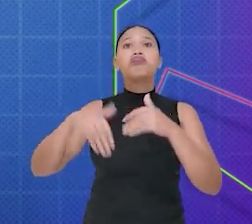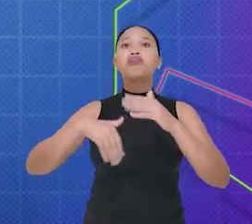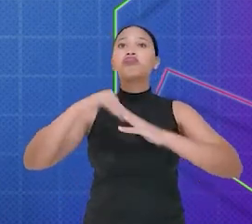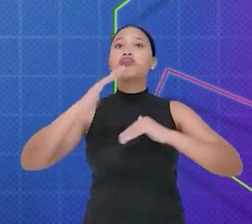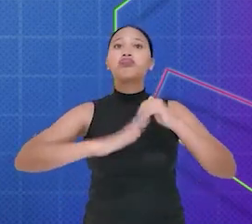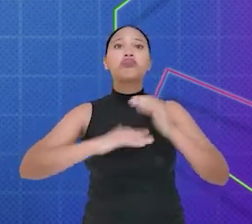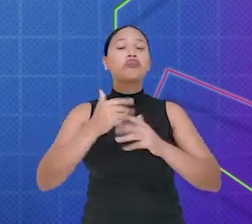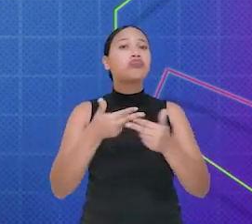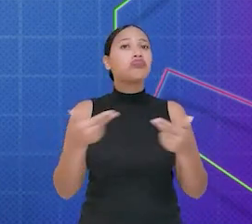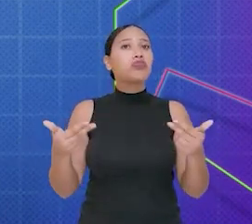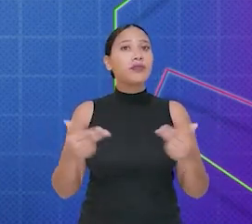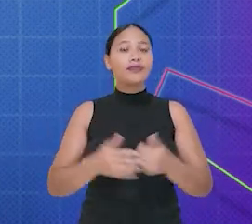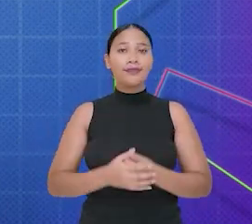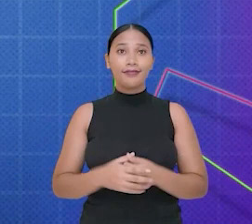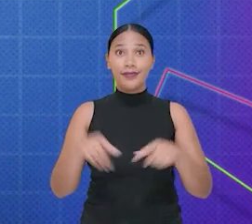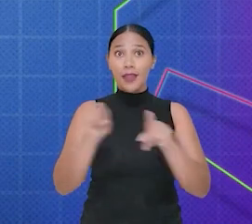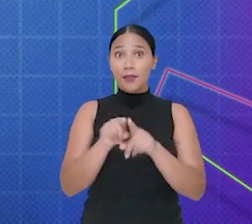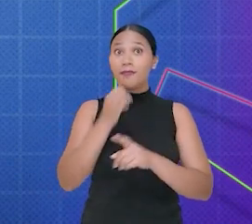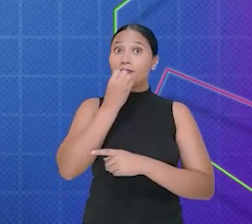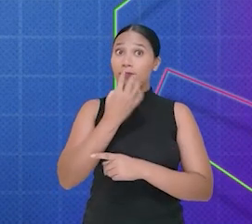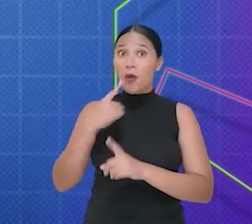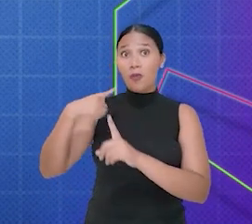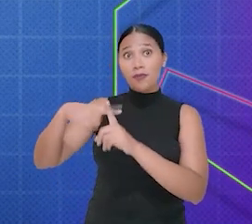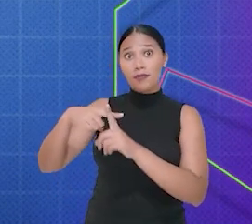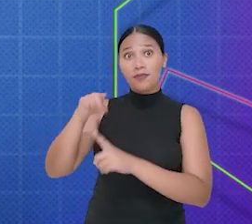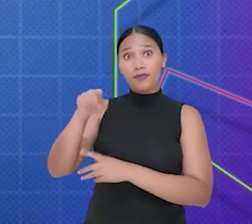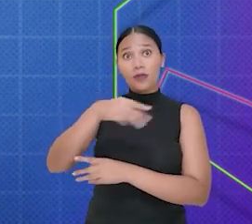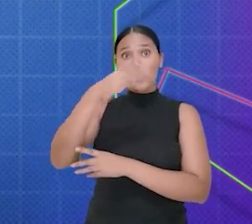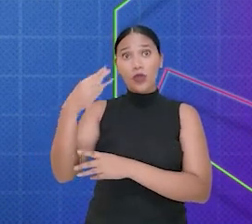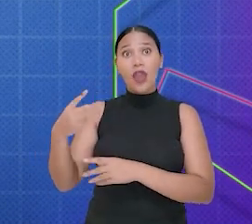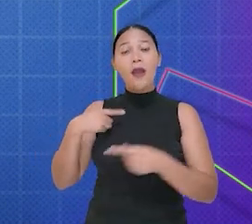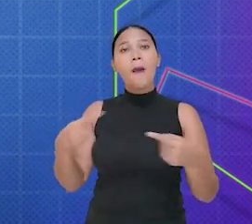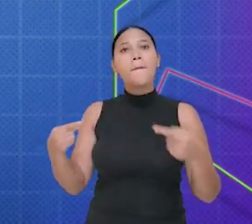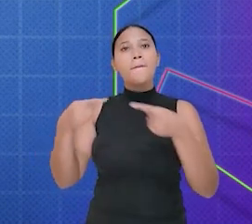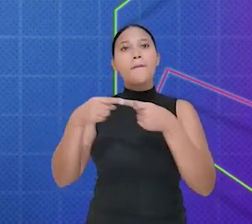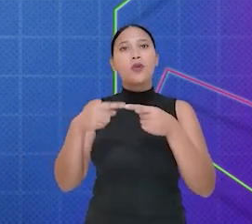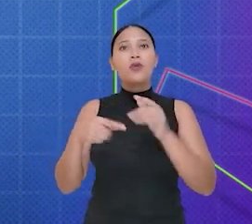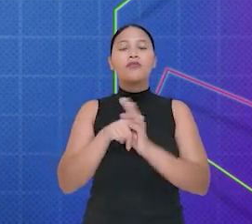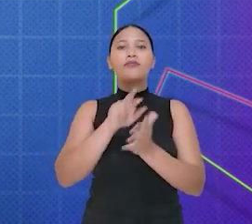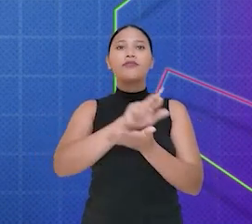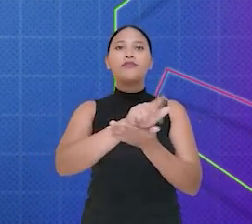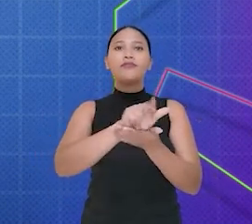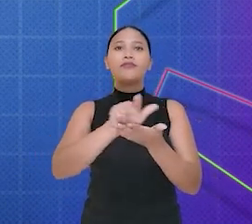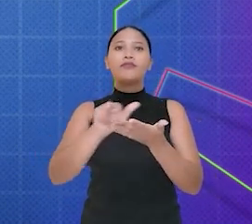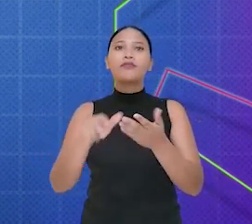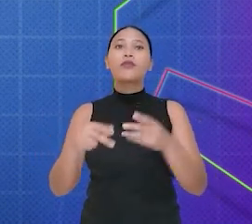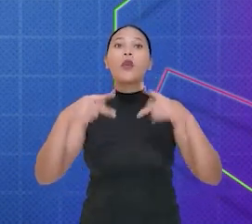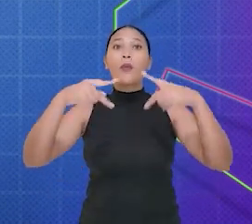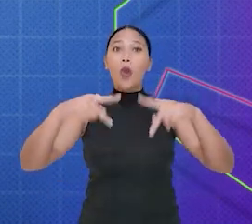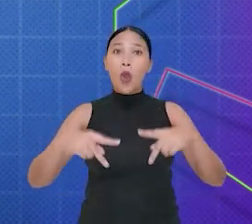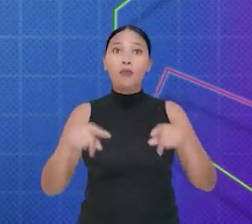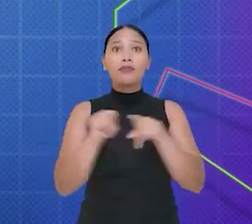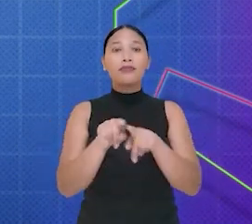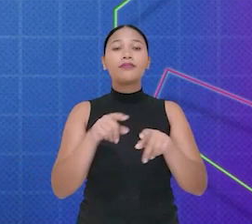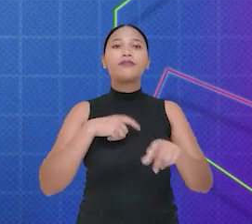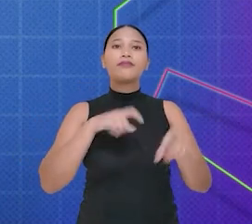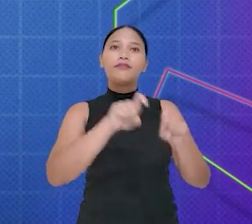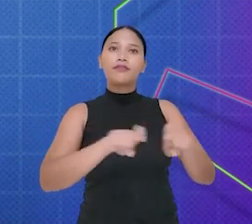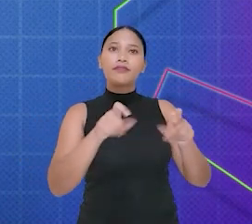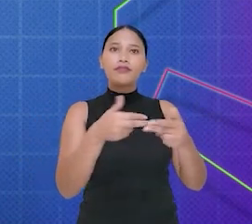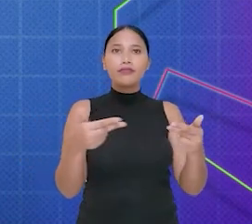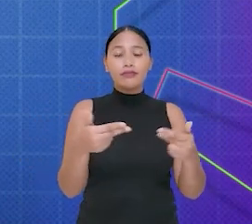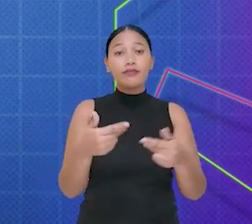de todos os níveis de habilidade. Outro grande benefício do Windows é sua compatibilidade com uma ampla gama de programas